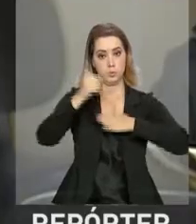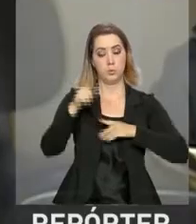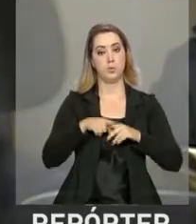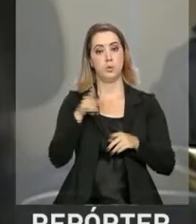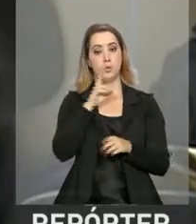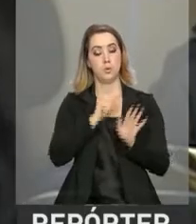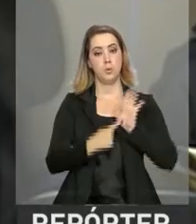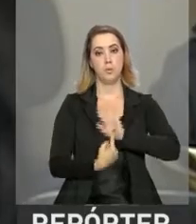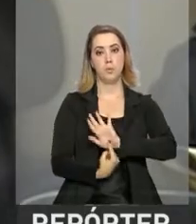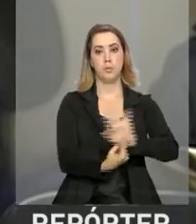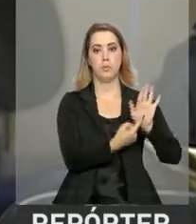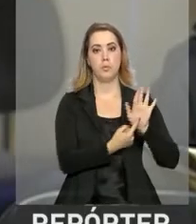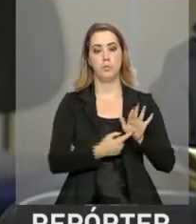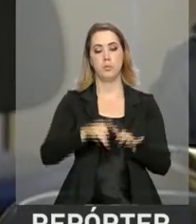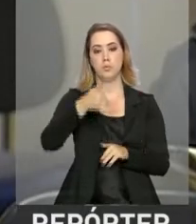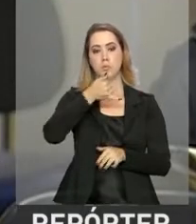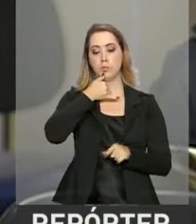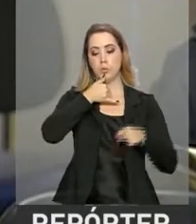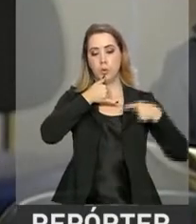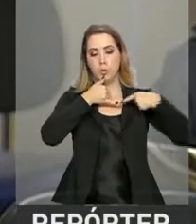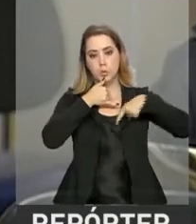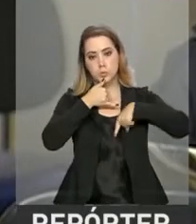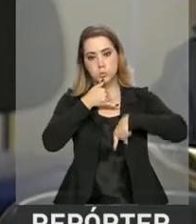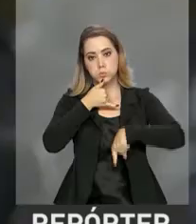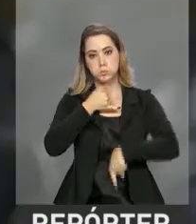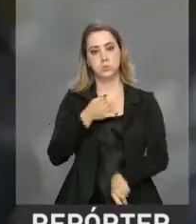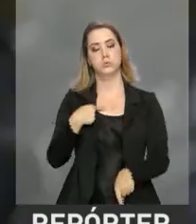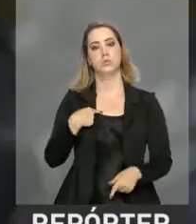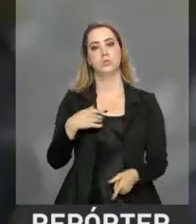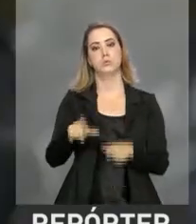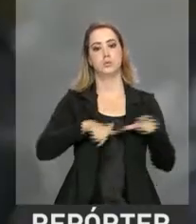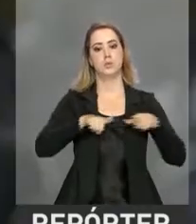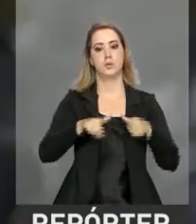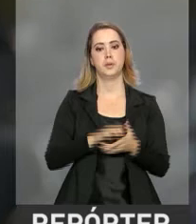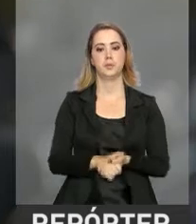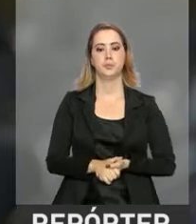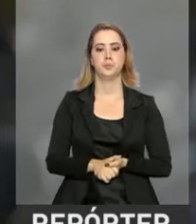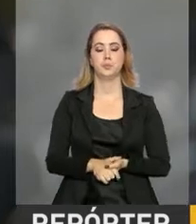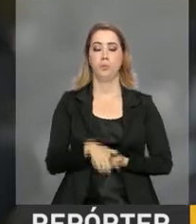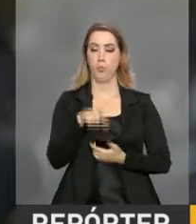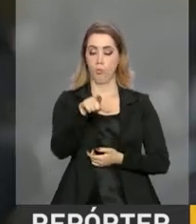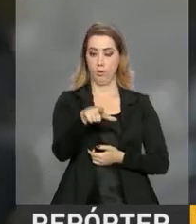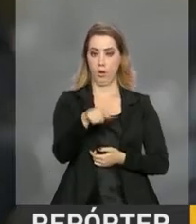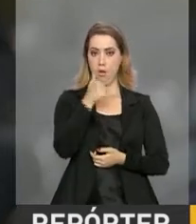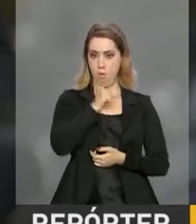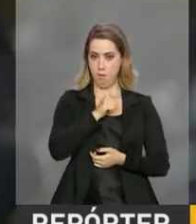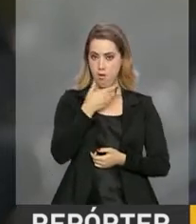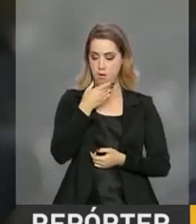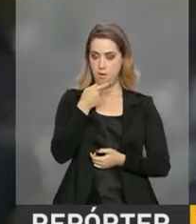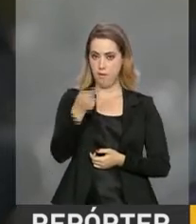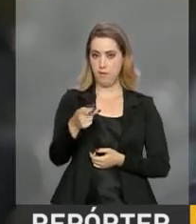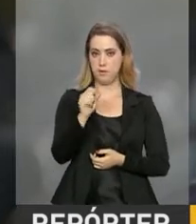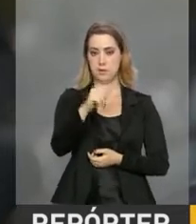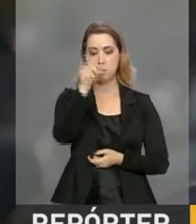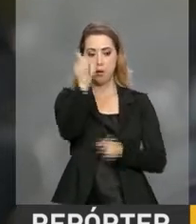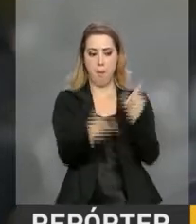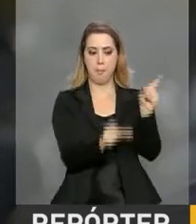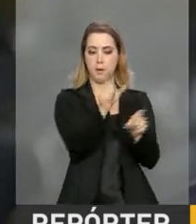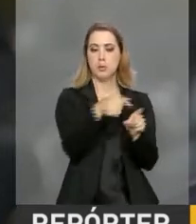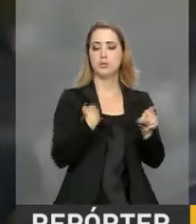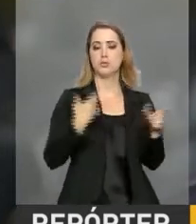no trabalho cada vez mais comum nos dias de hoje a pessoa fica depressivo e no trabalho isso vai interferir